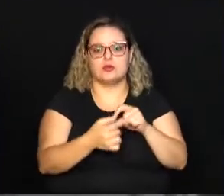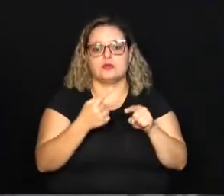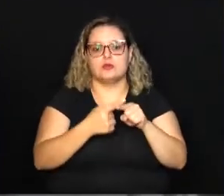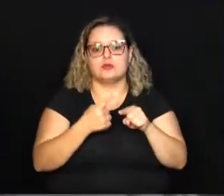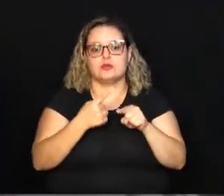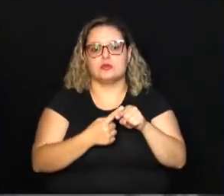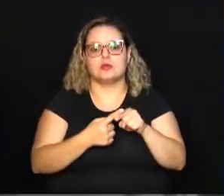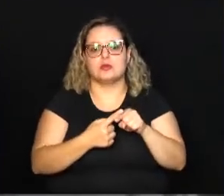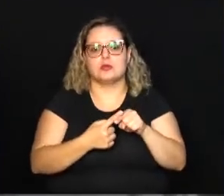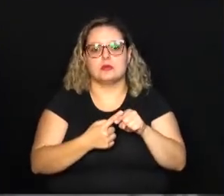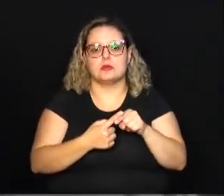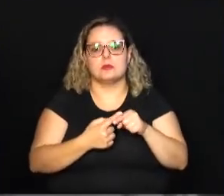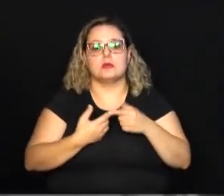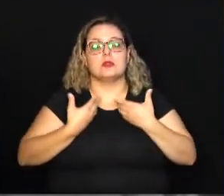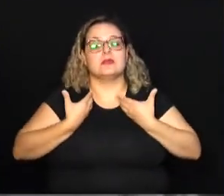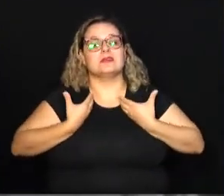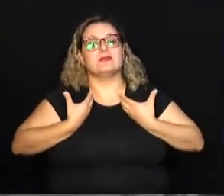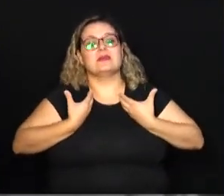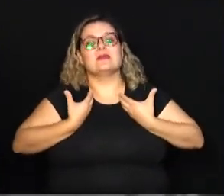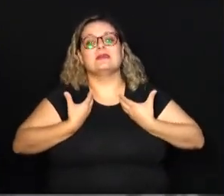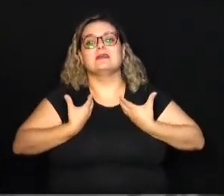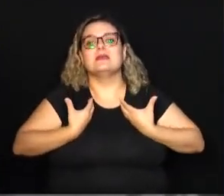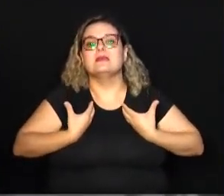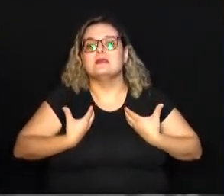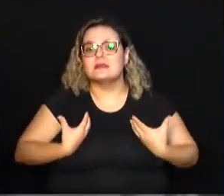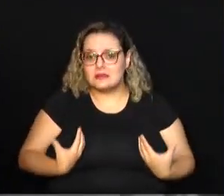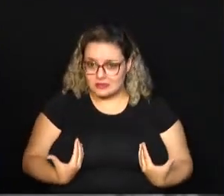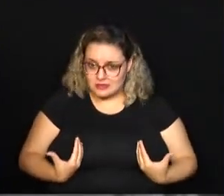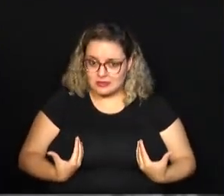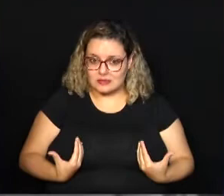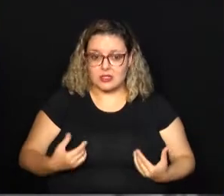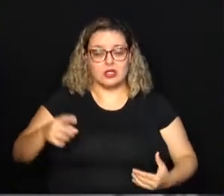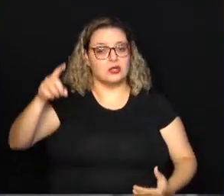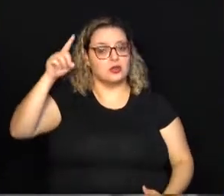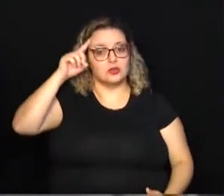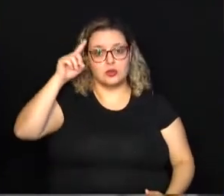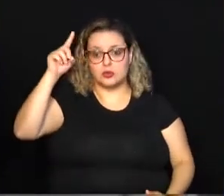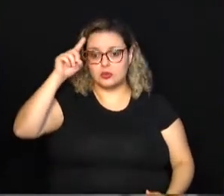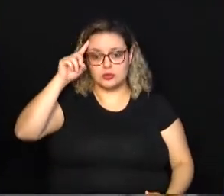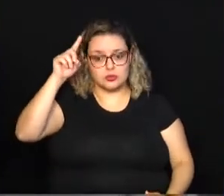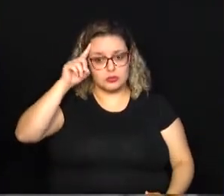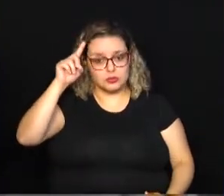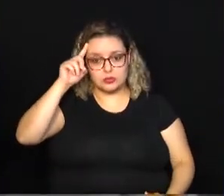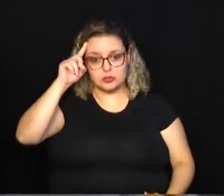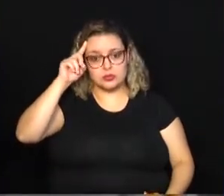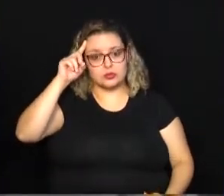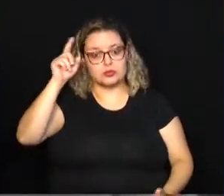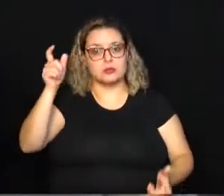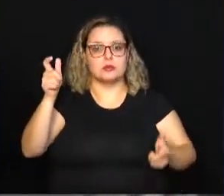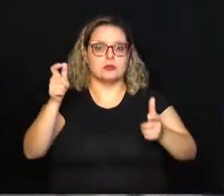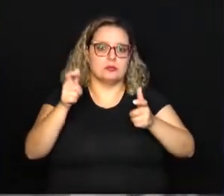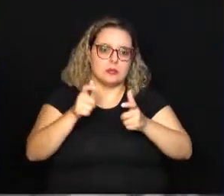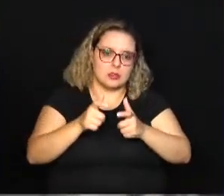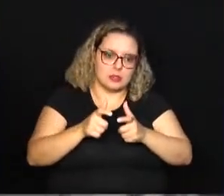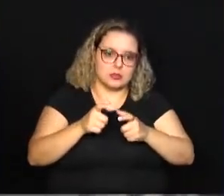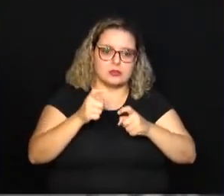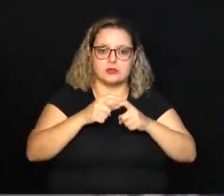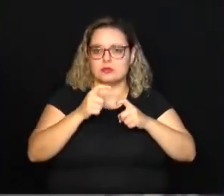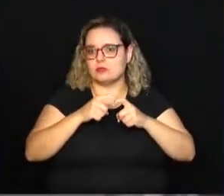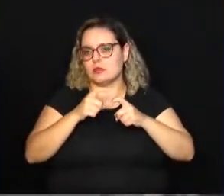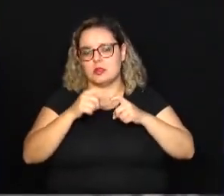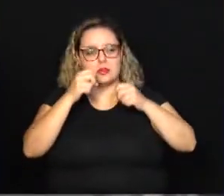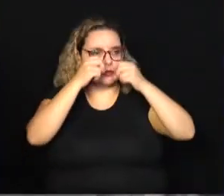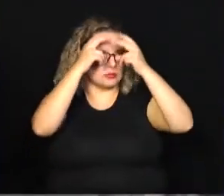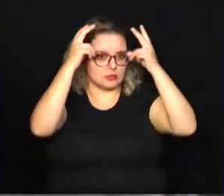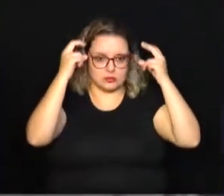num grau de exaustão terrível. Todo dia você tem baixa na equipe, seja de enfermeiro, de médico,